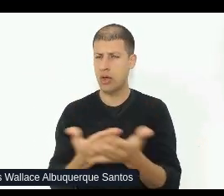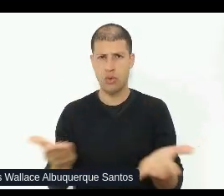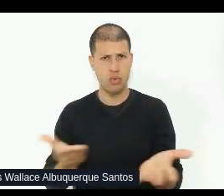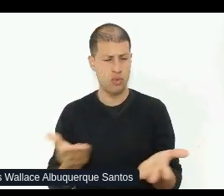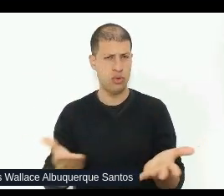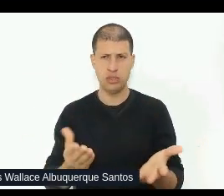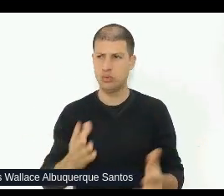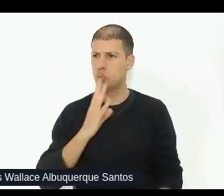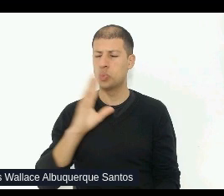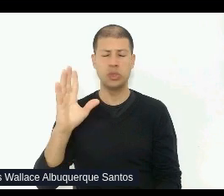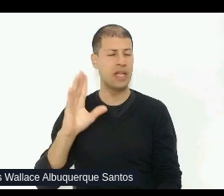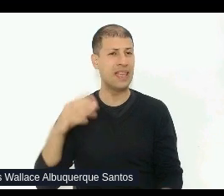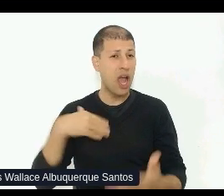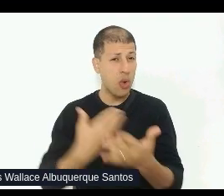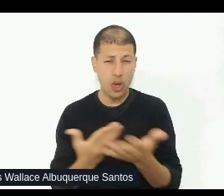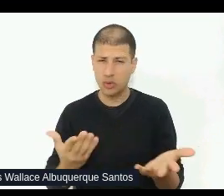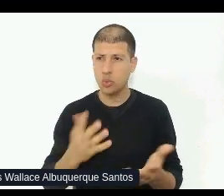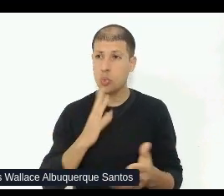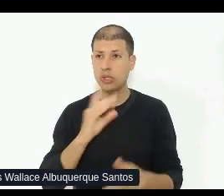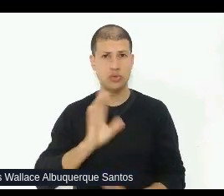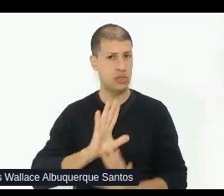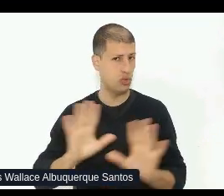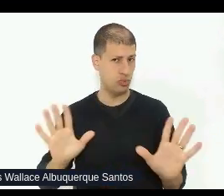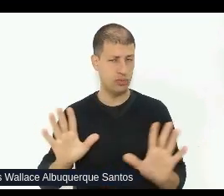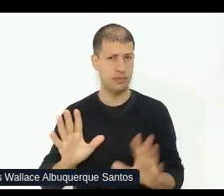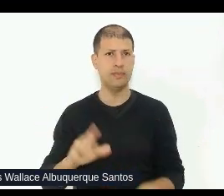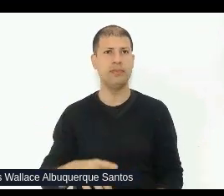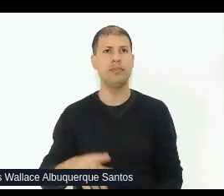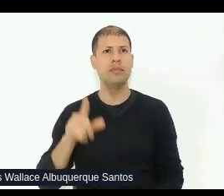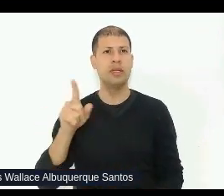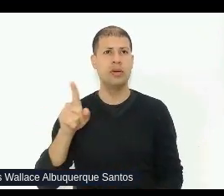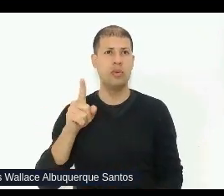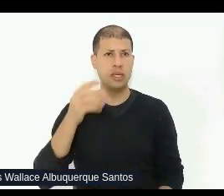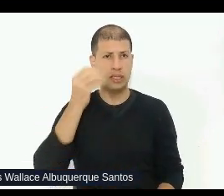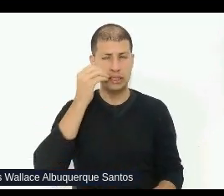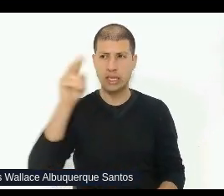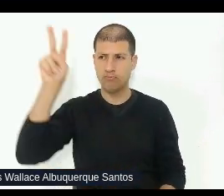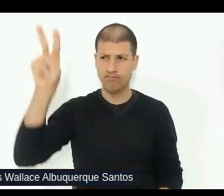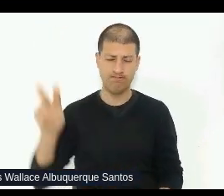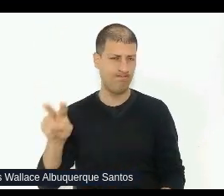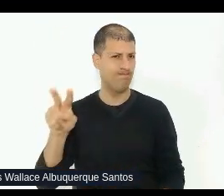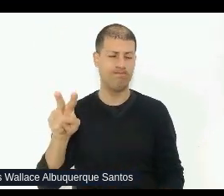nenhum. Então, o protótipo ali não faz a leitura dos textos.